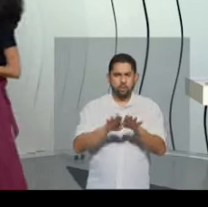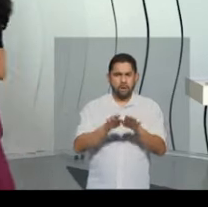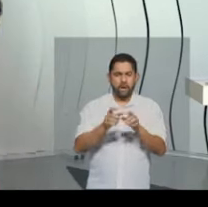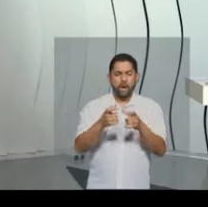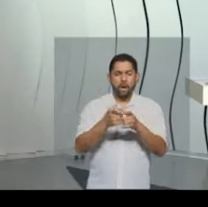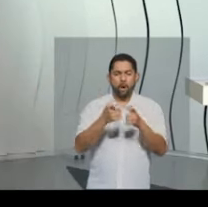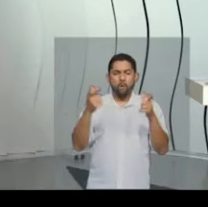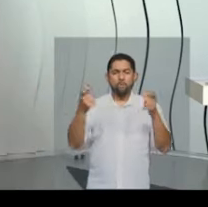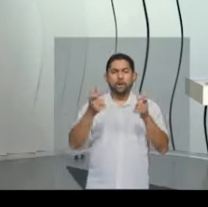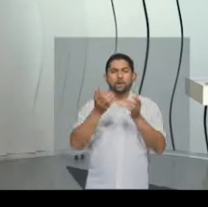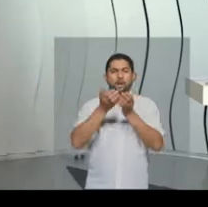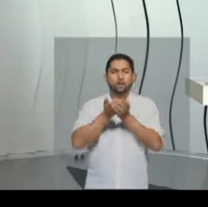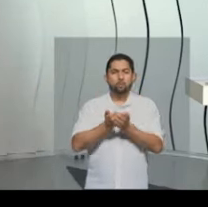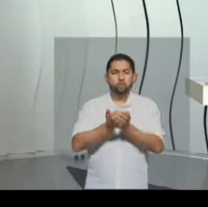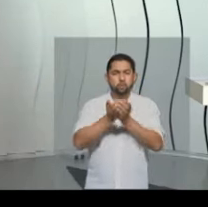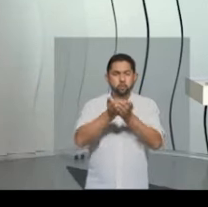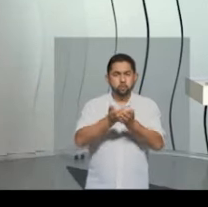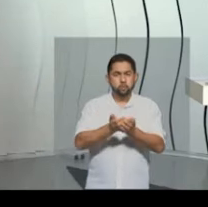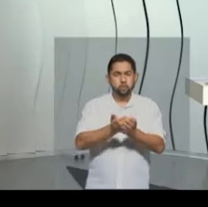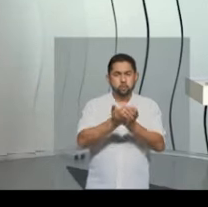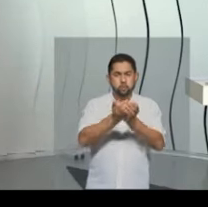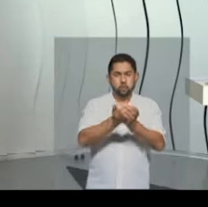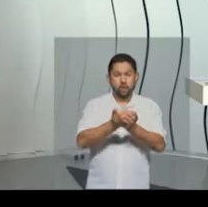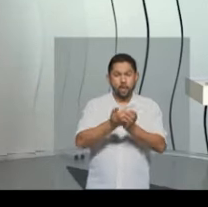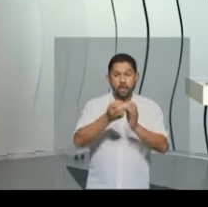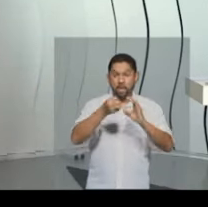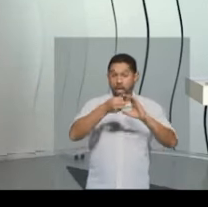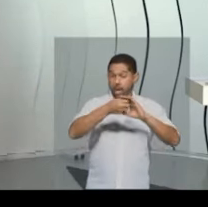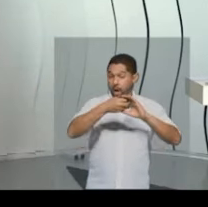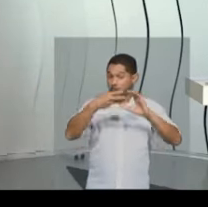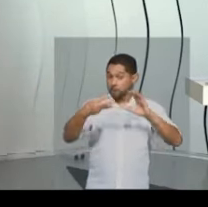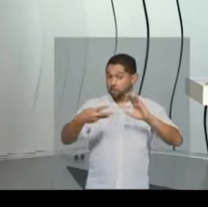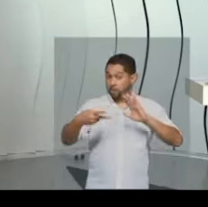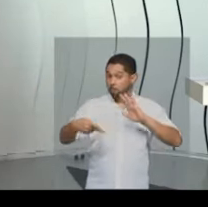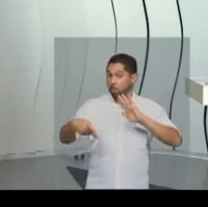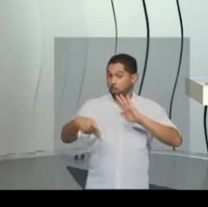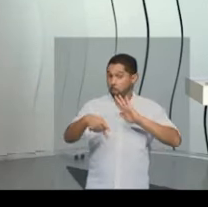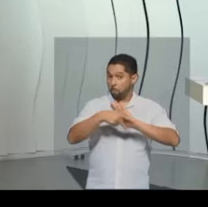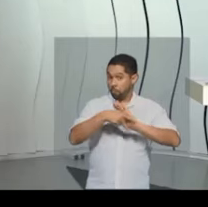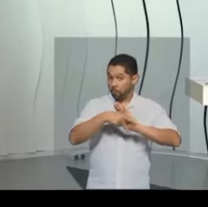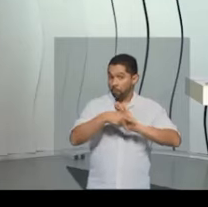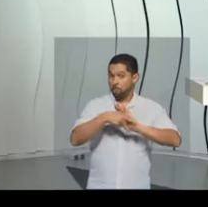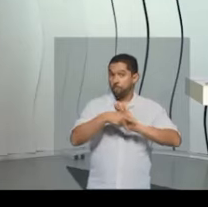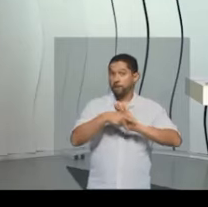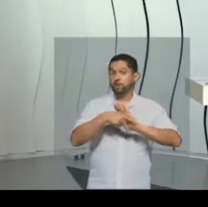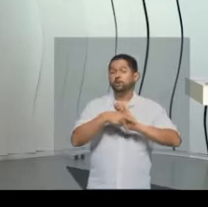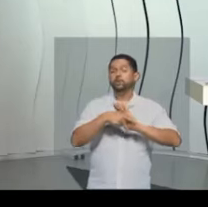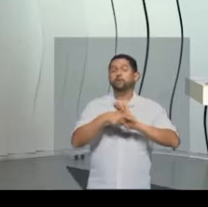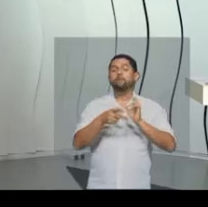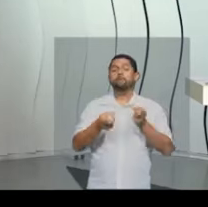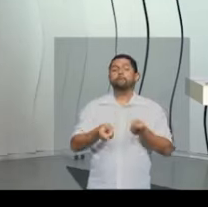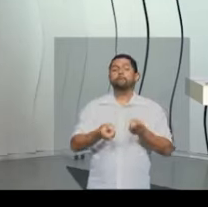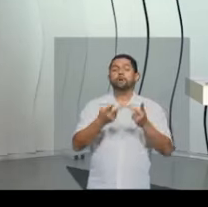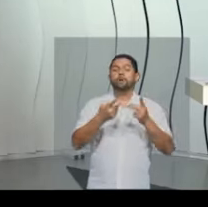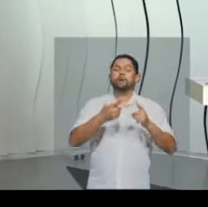Isso foram características do mercantilismo.